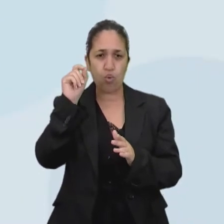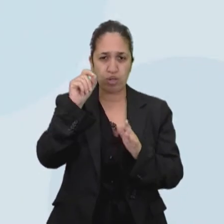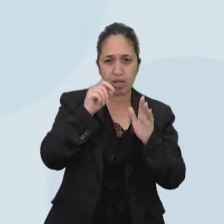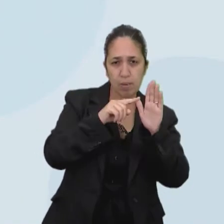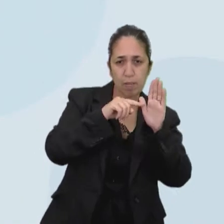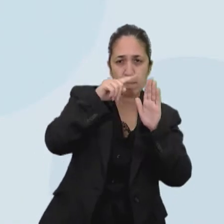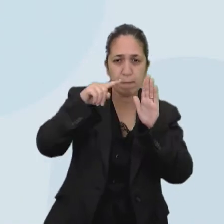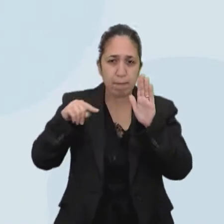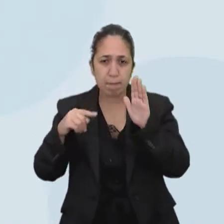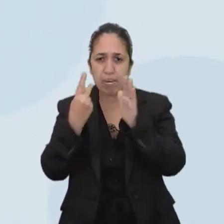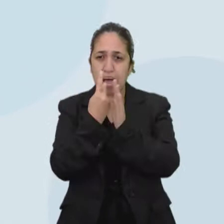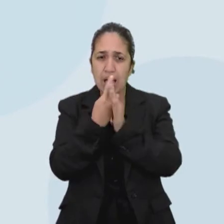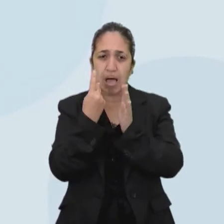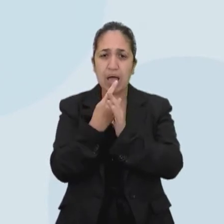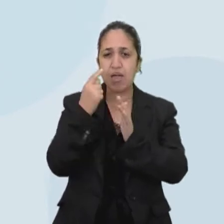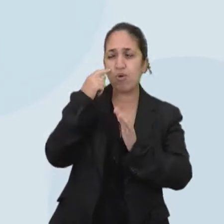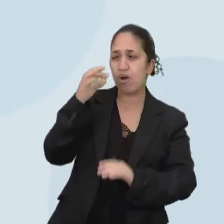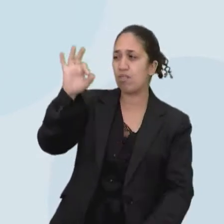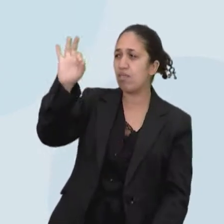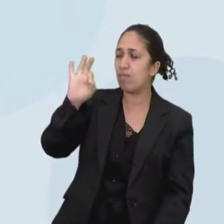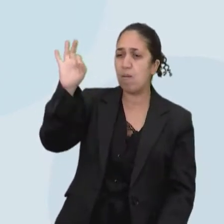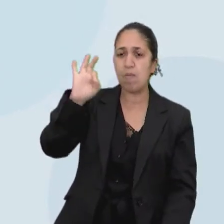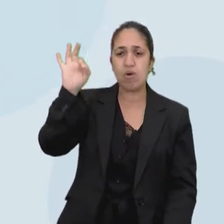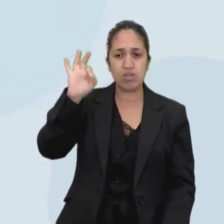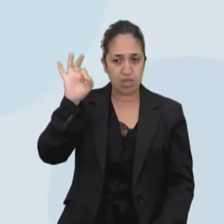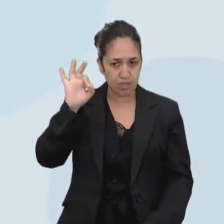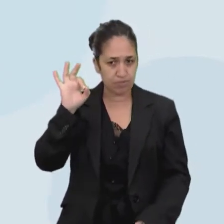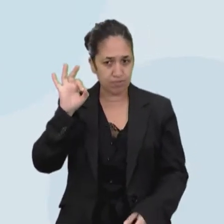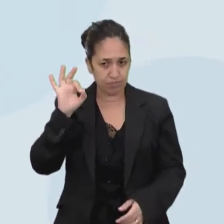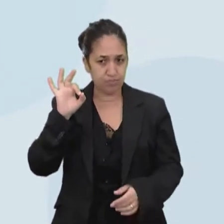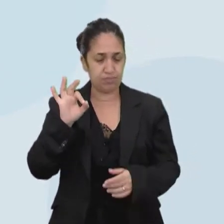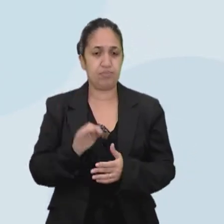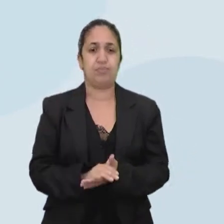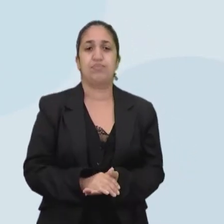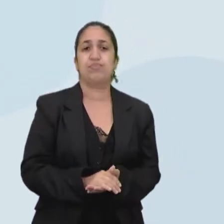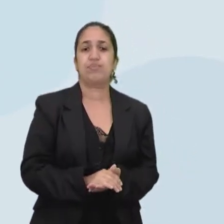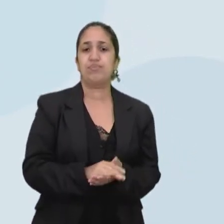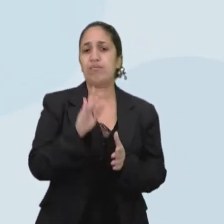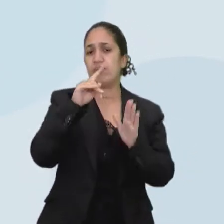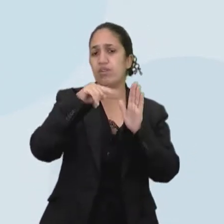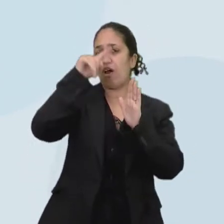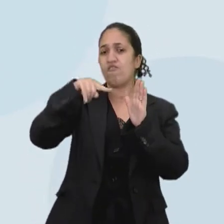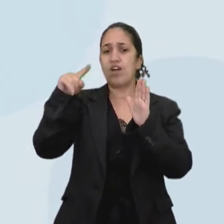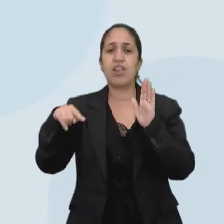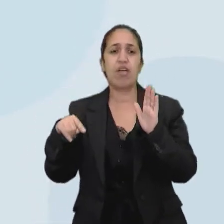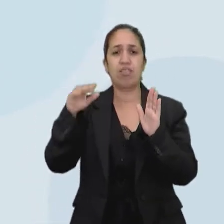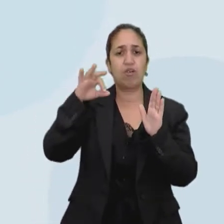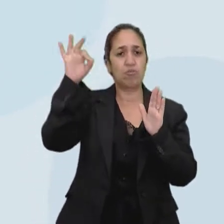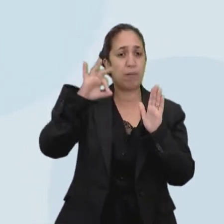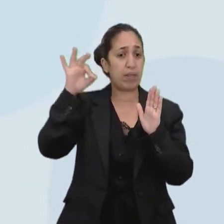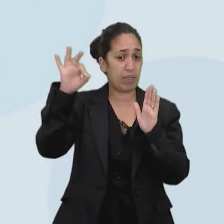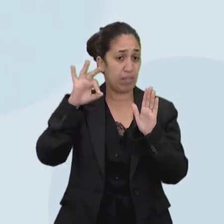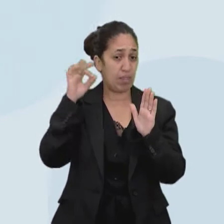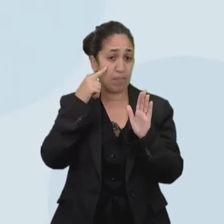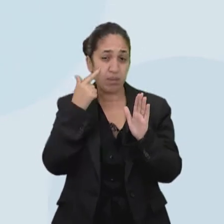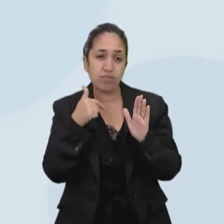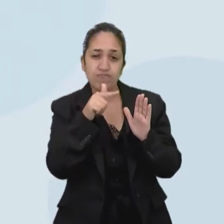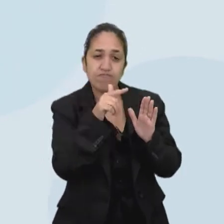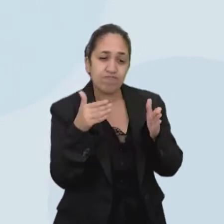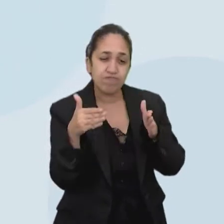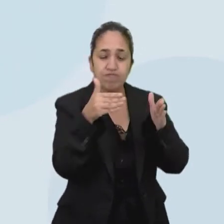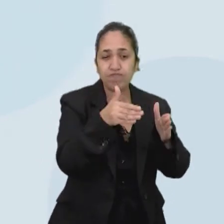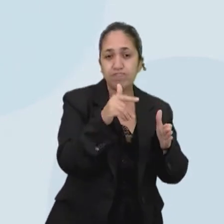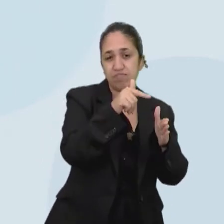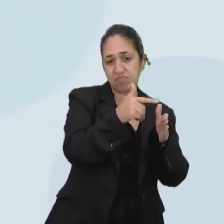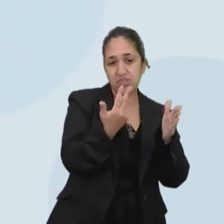olha a porcentagem aí de novo, né? Então, a margem de erro é o índice que indica a variação percentual dessa tendência, a